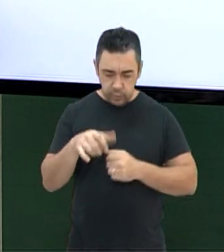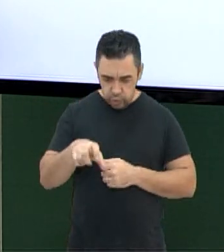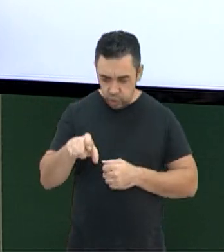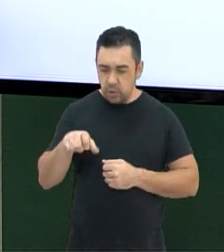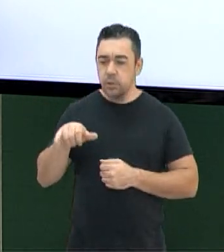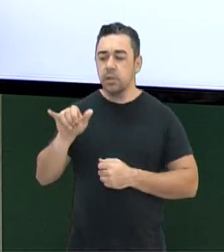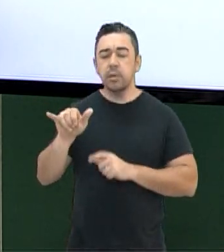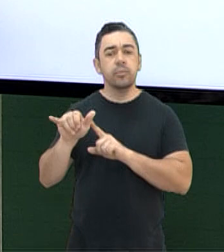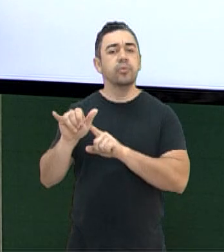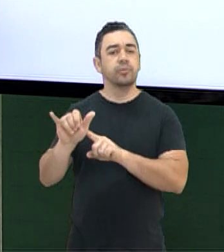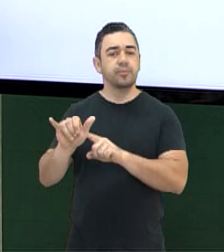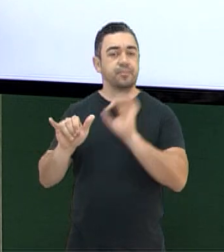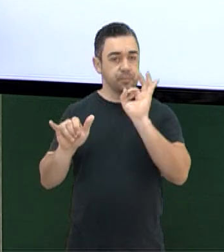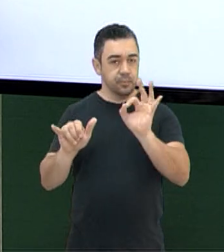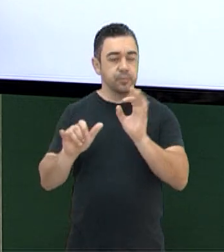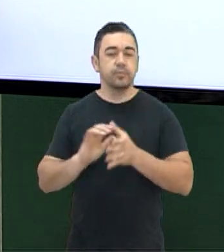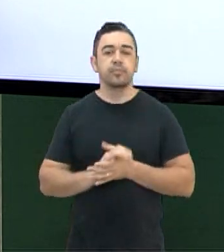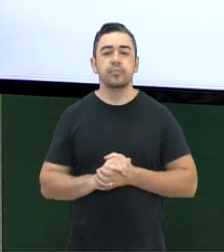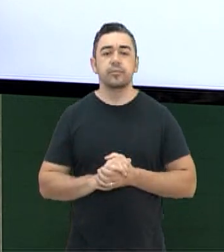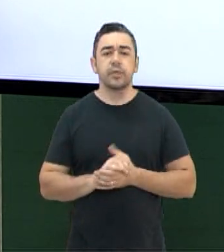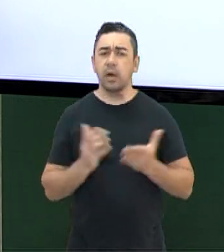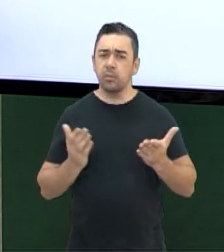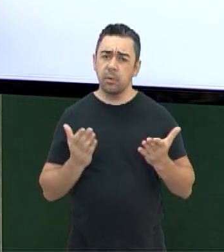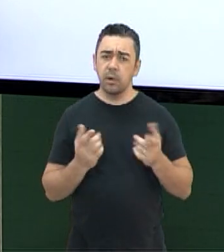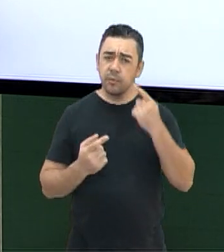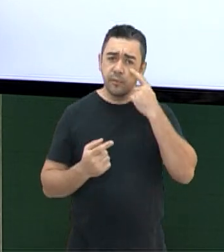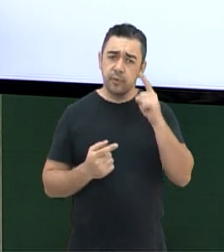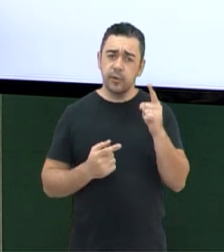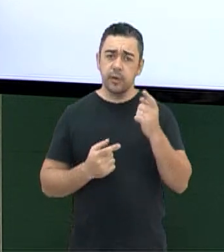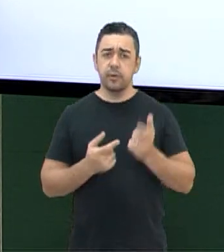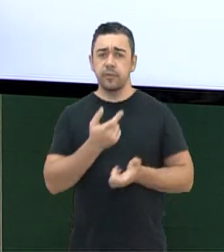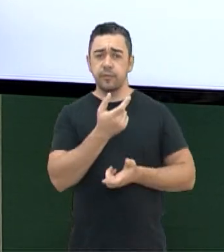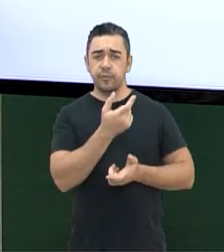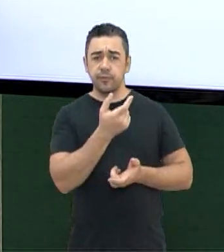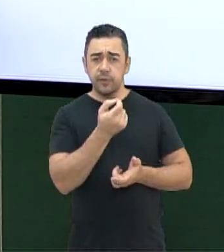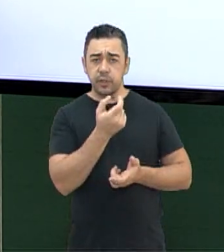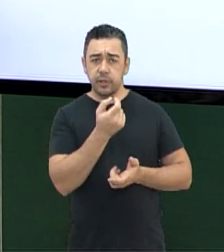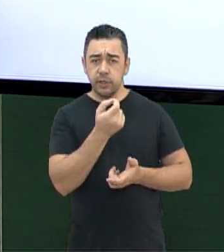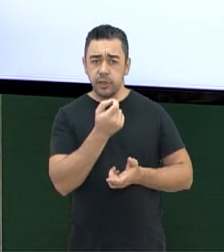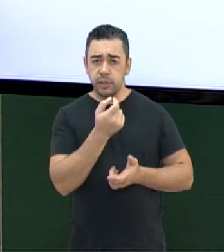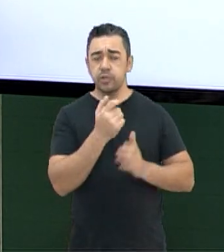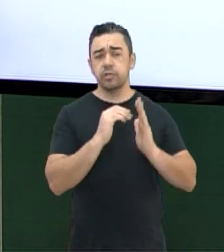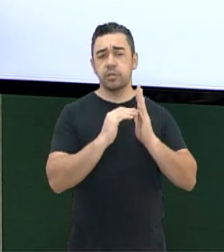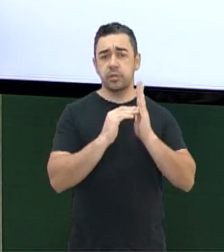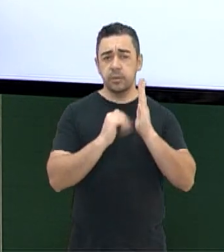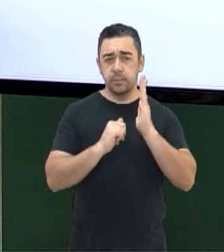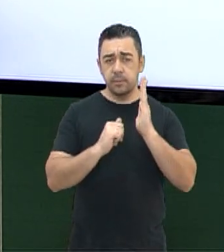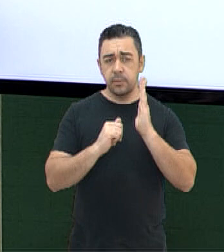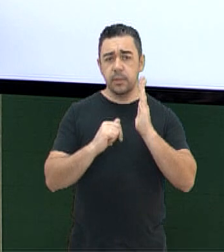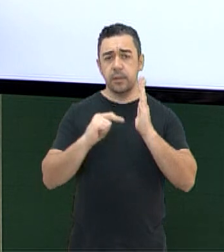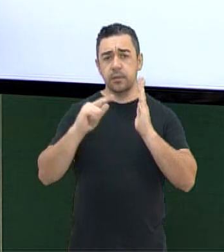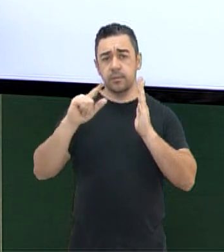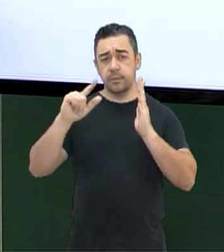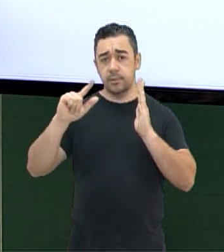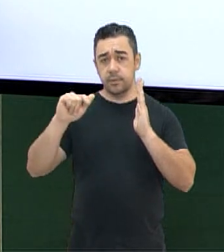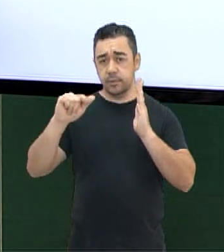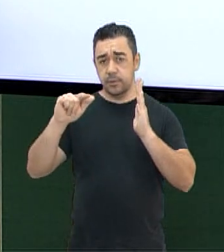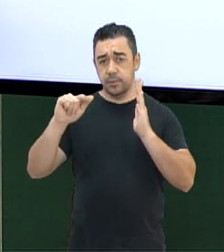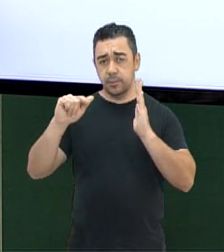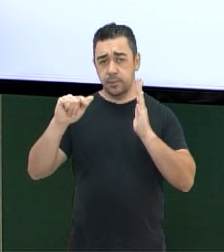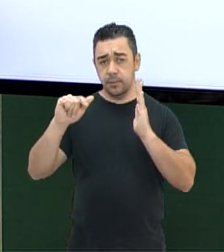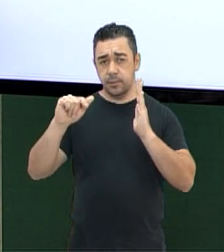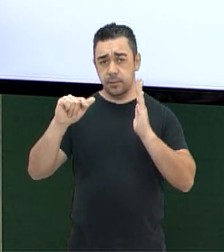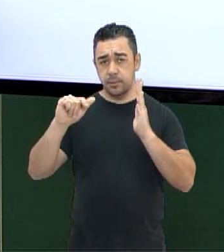x, y, a minha parte literal. E vou trabalhar só a parte numérica, que é o 20, positivo,